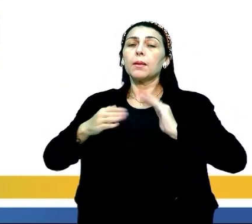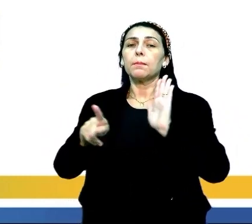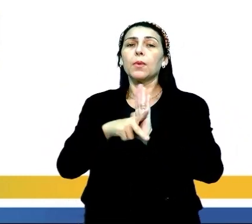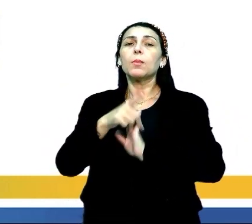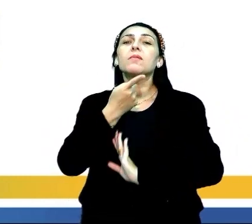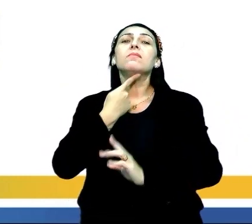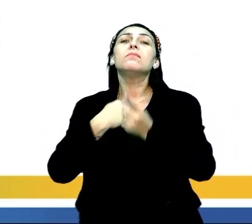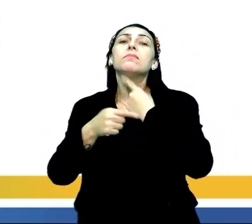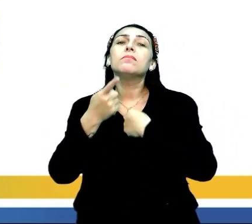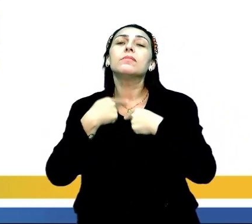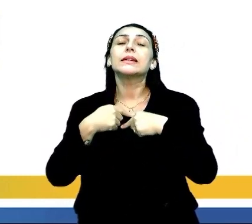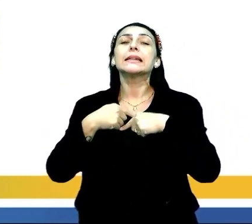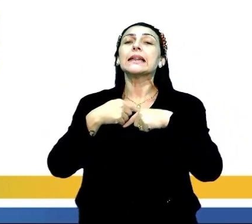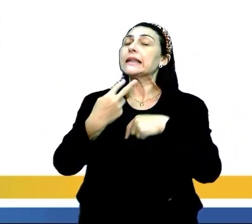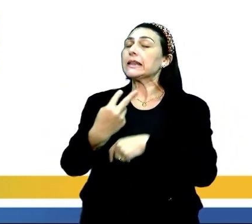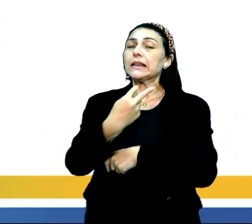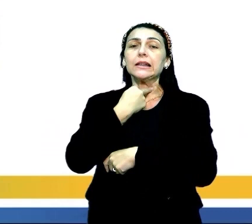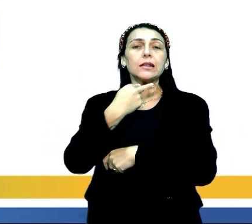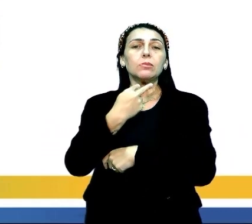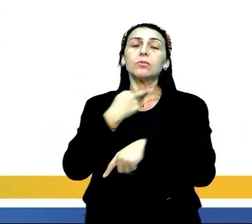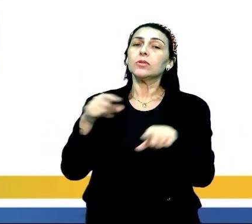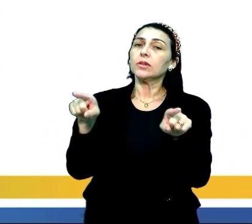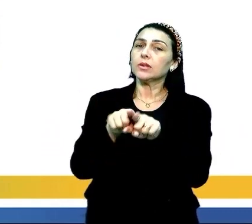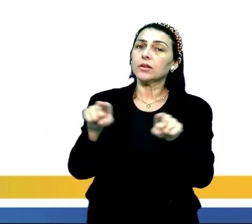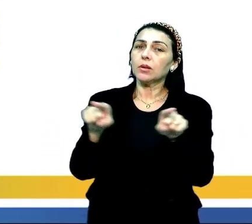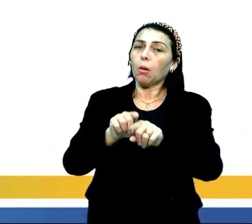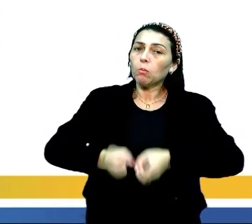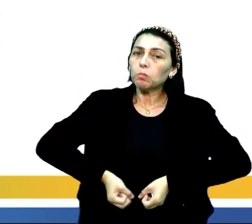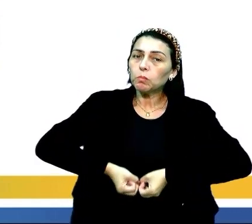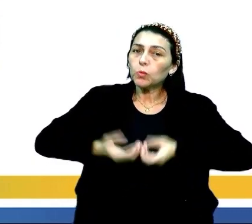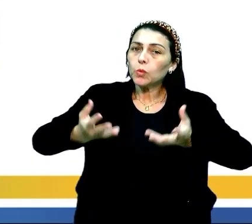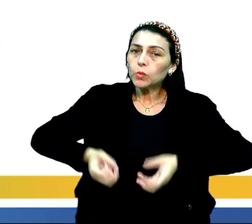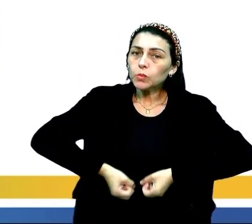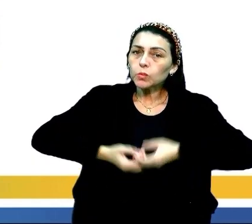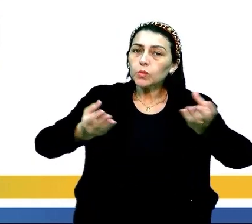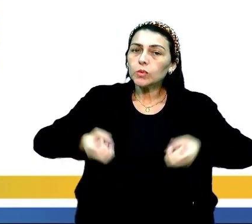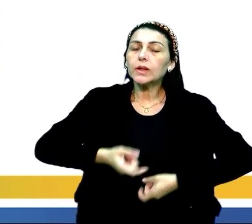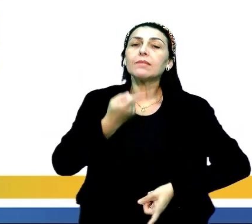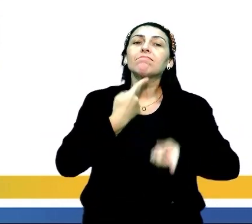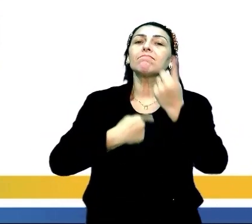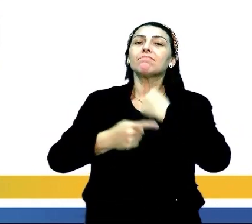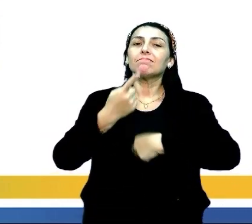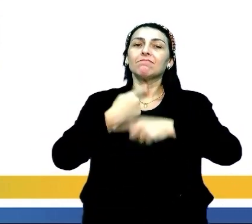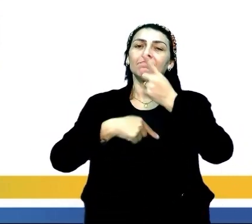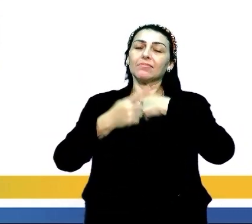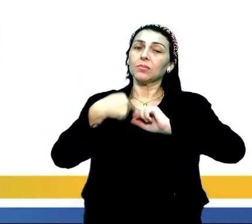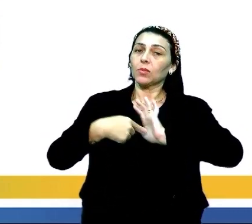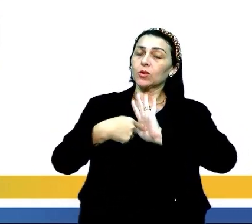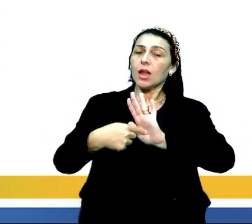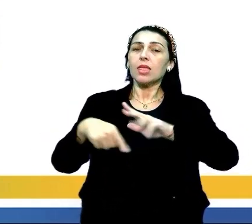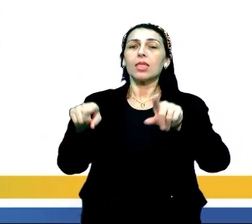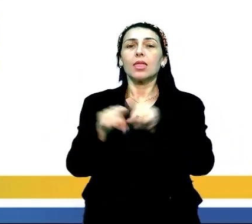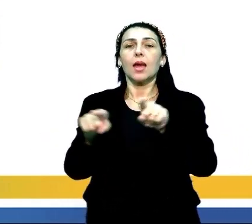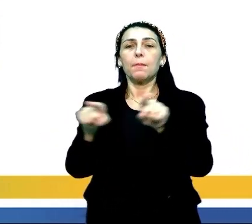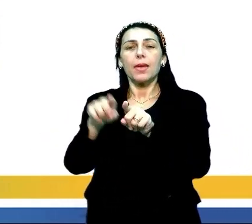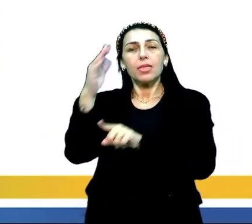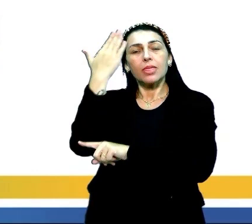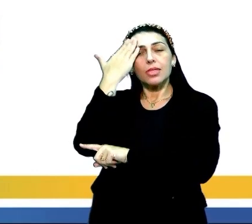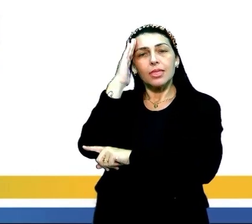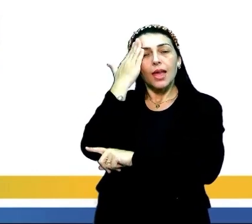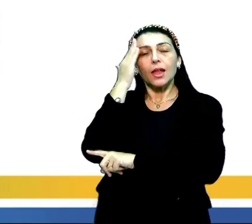vontade. Não podia, porém, exteriorizar tudo o que desejava, nem ser